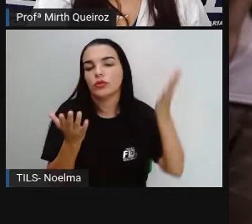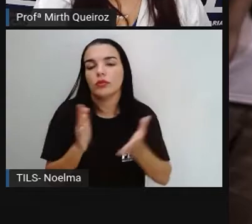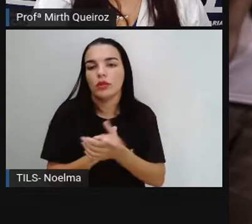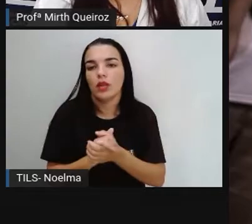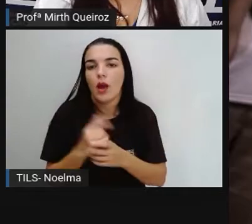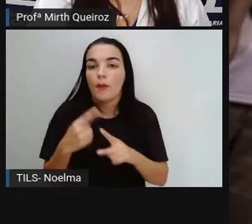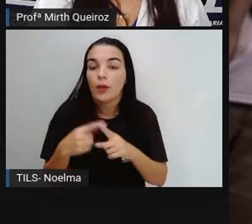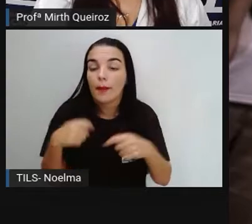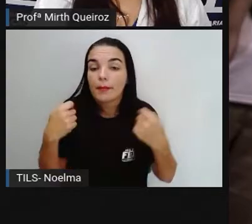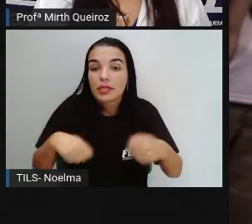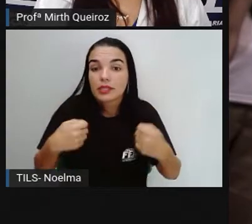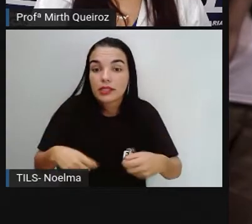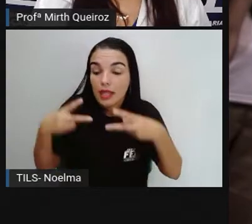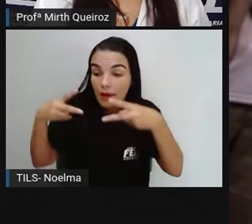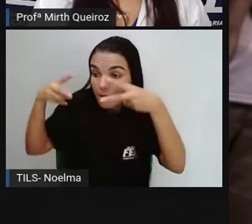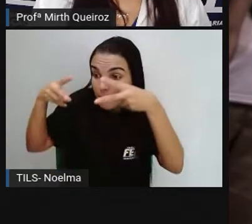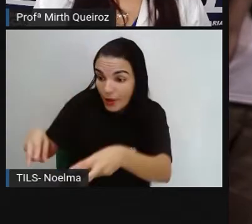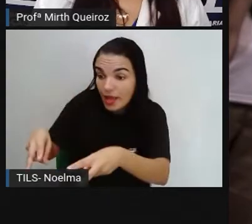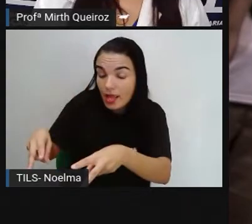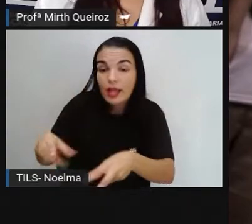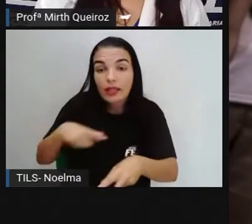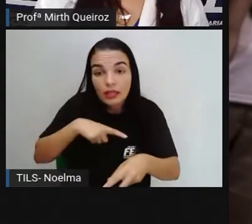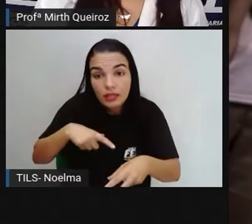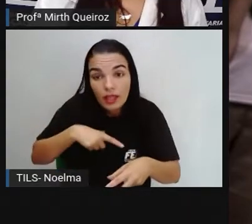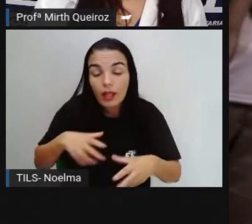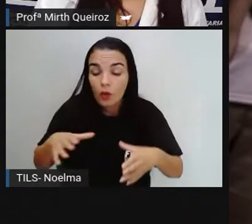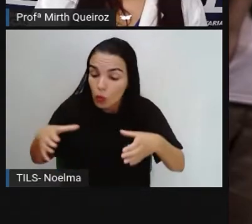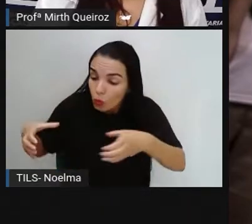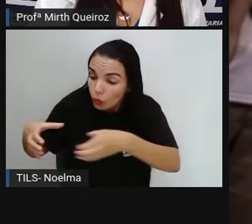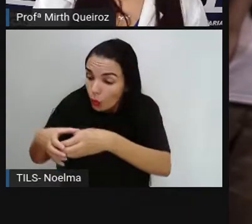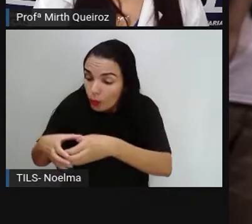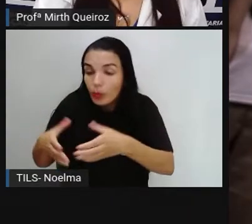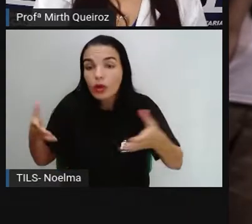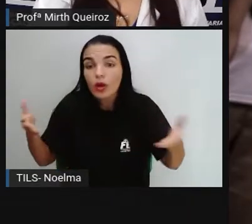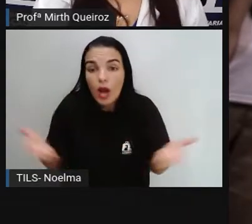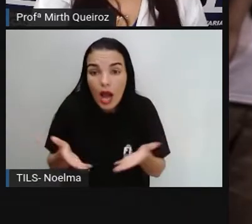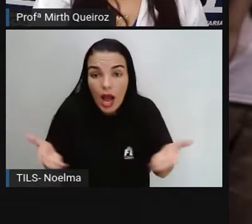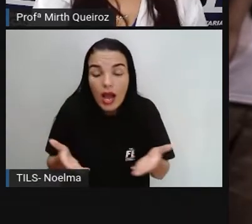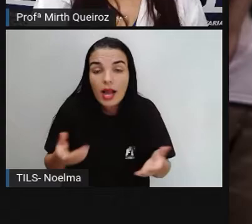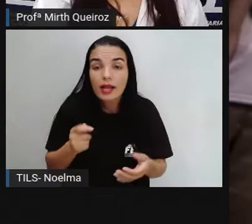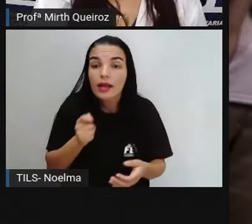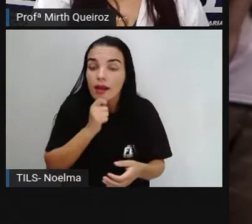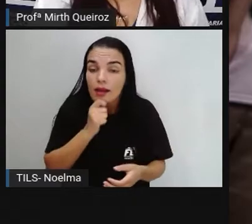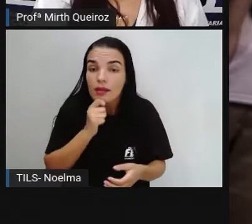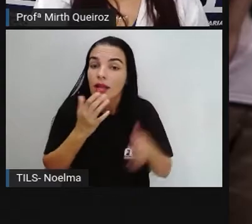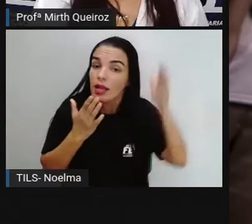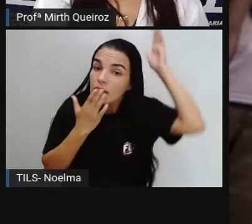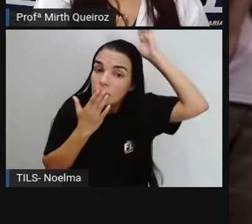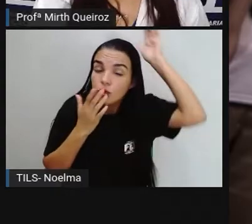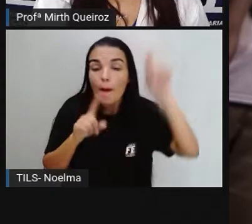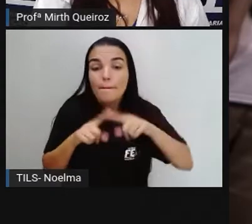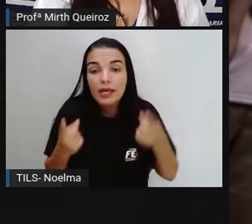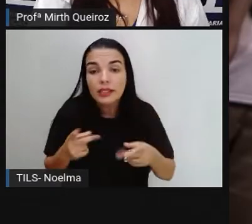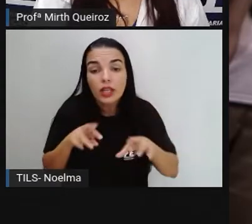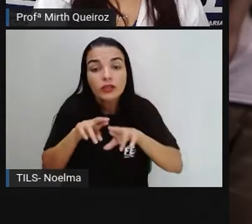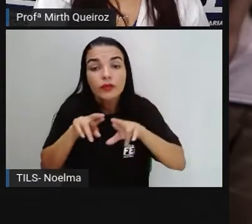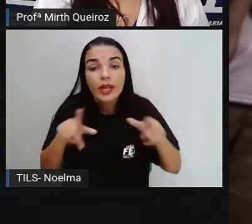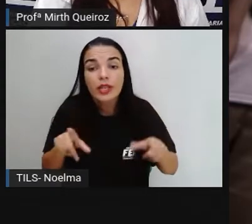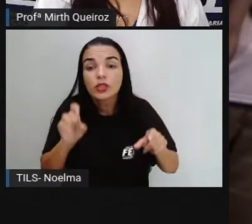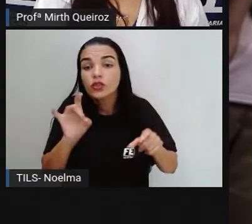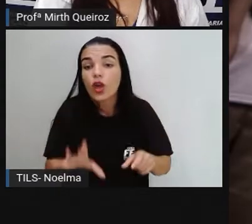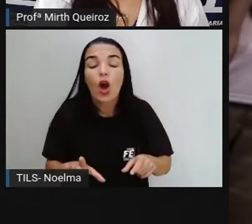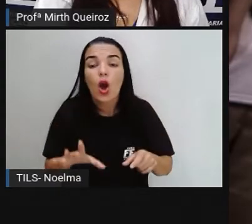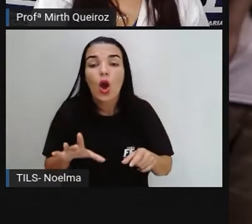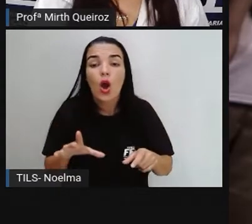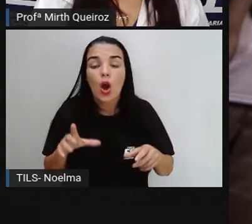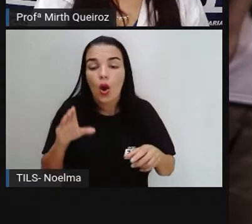populações tal qual elas são hoje, não como foram descritas por Pero Vaz de Caminha, certo? Aí nós temos